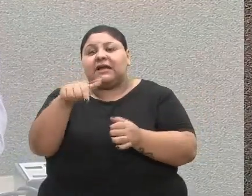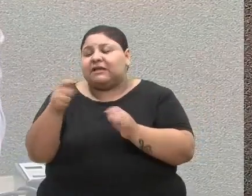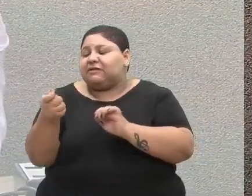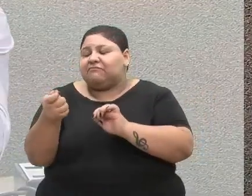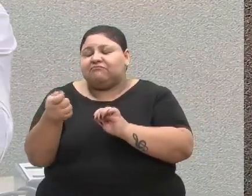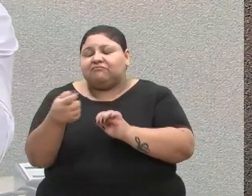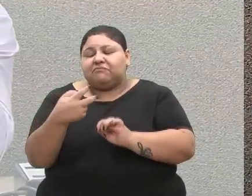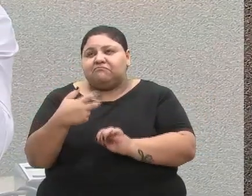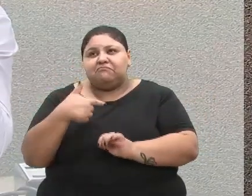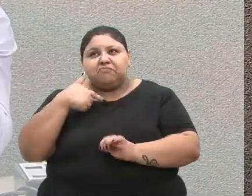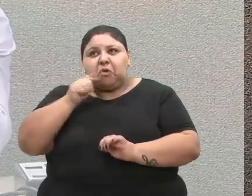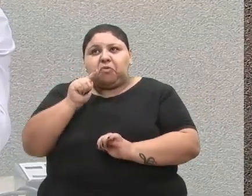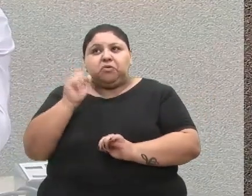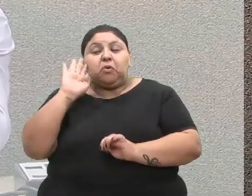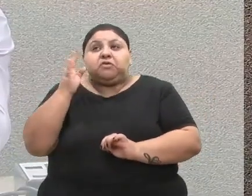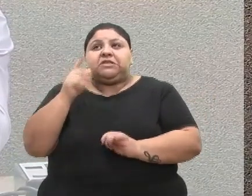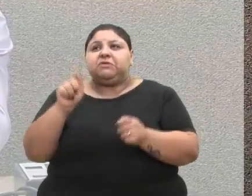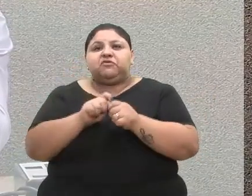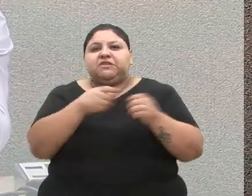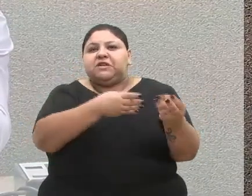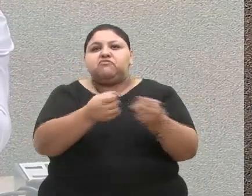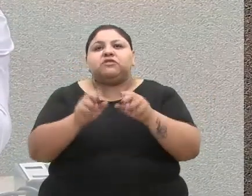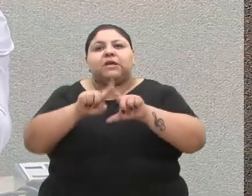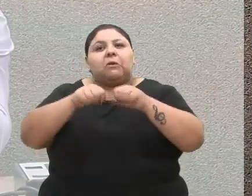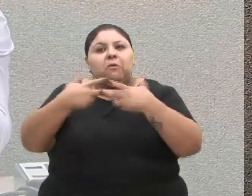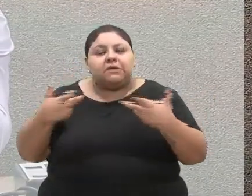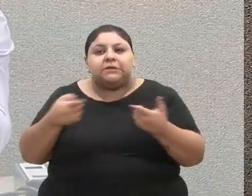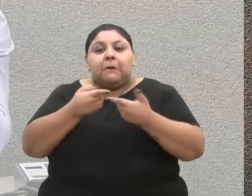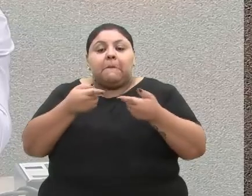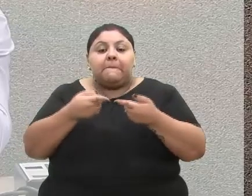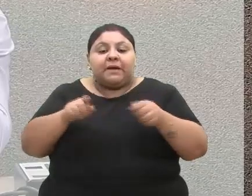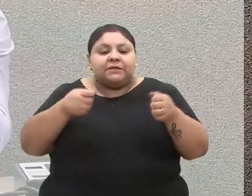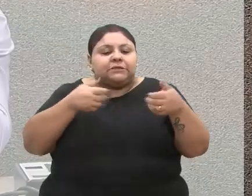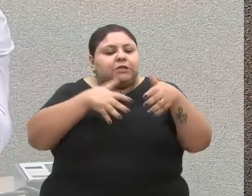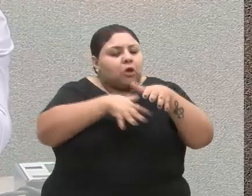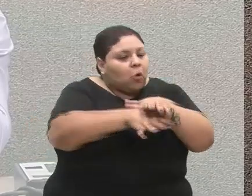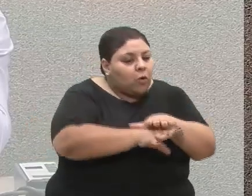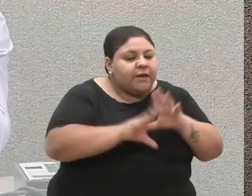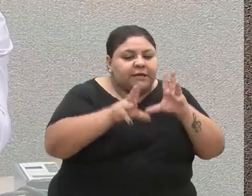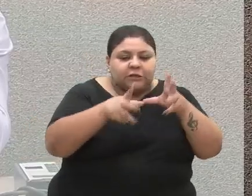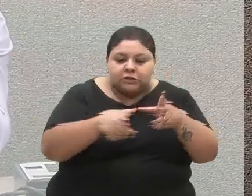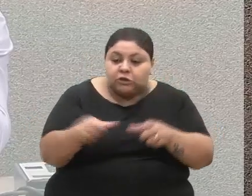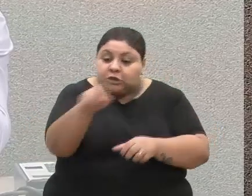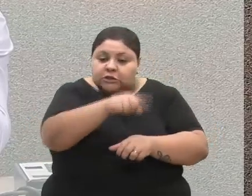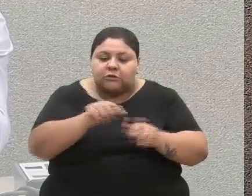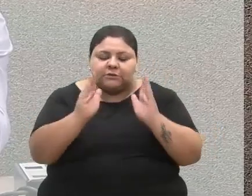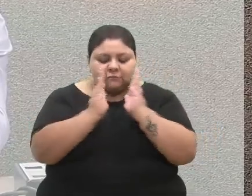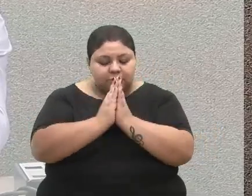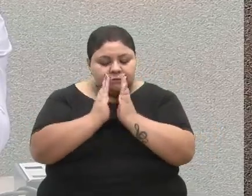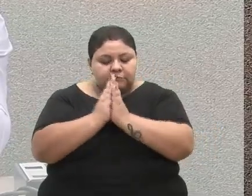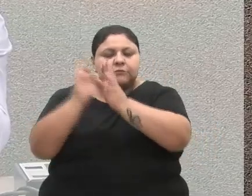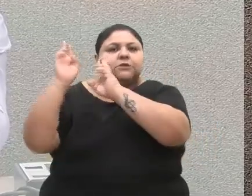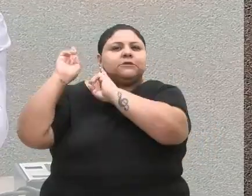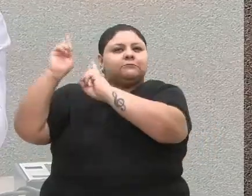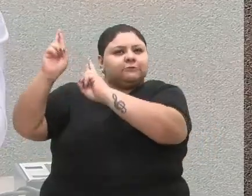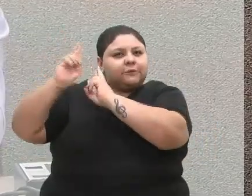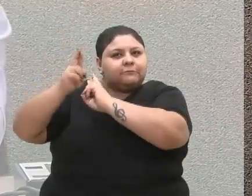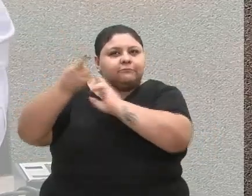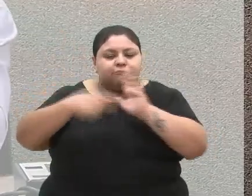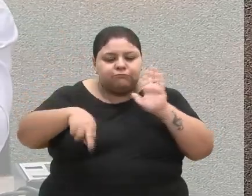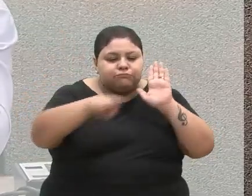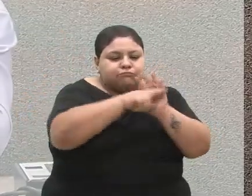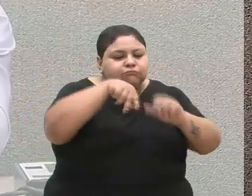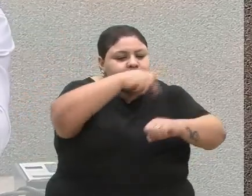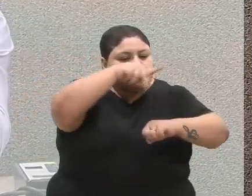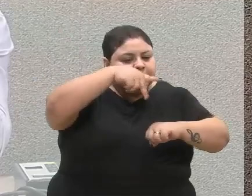muito, mas incluí-lo todos eles nas nossas orações e torcer a pronta recuperação daquele país que tem